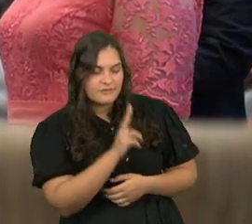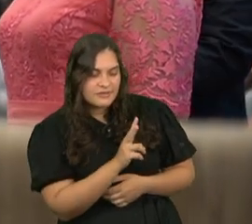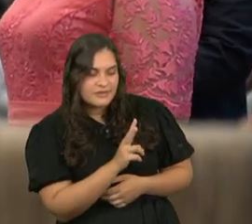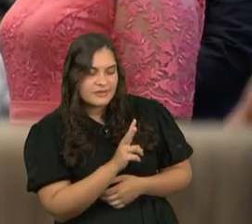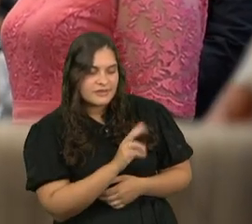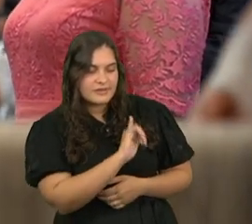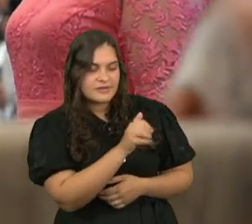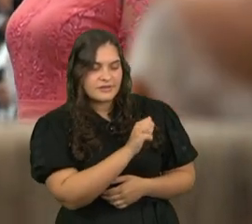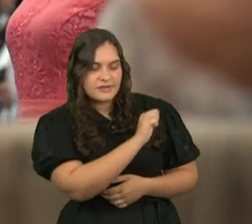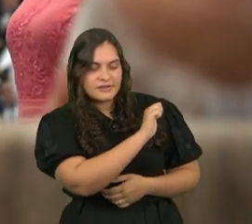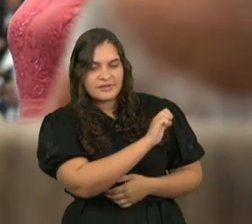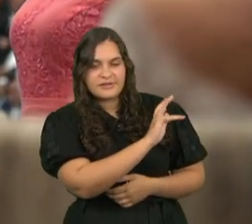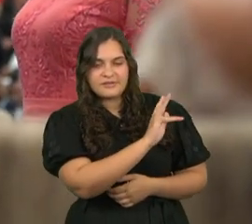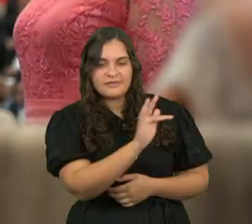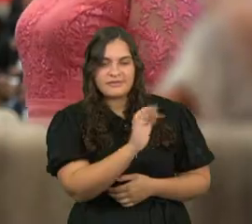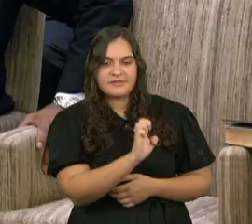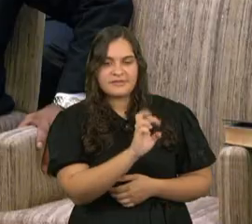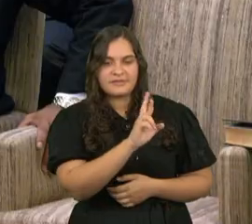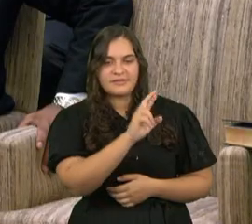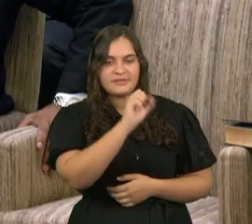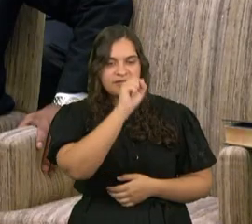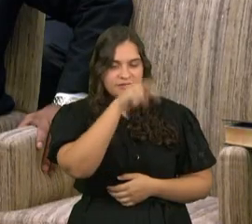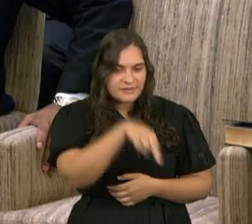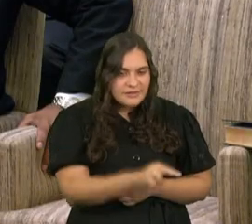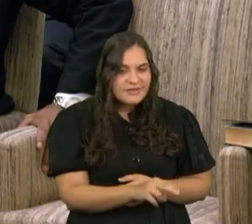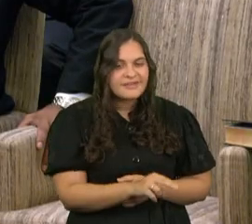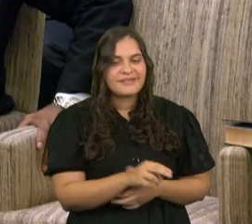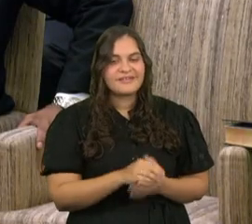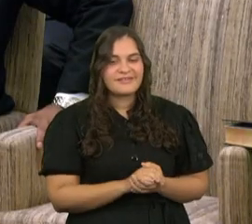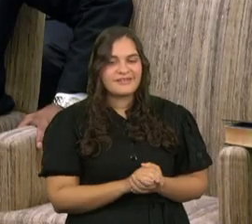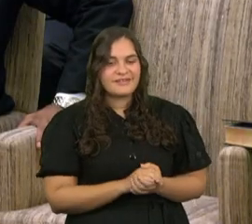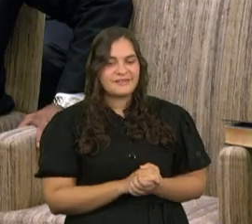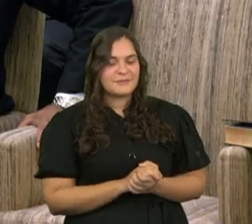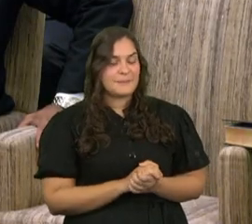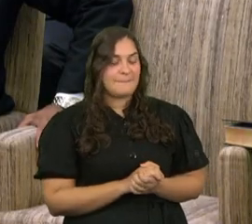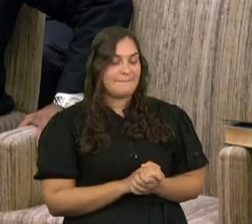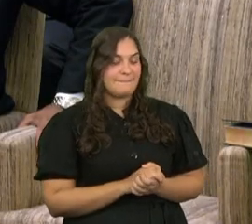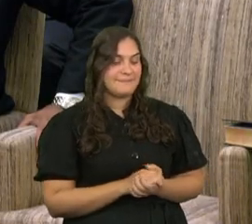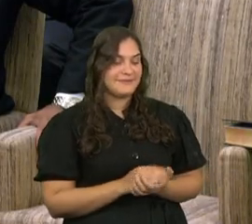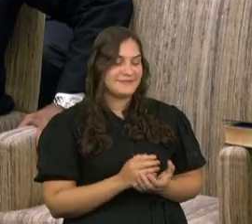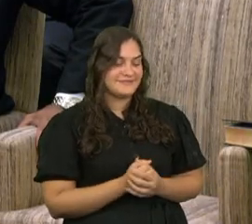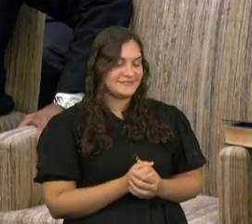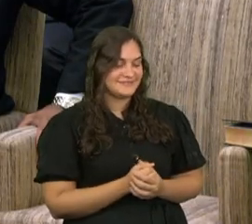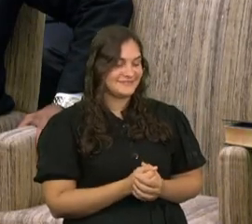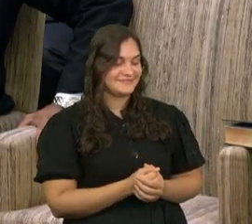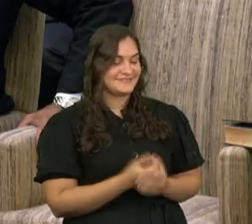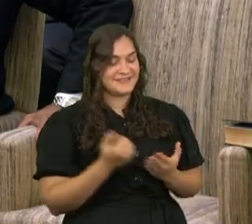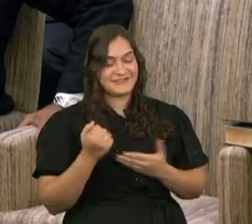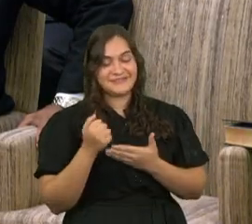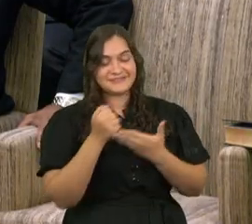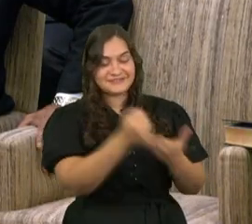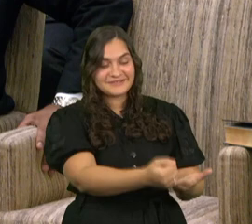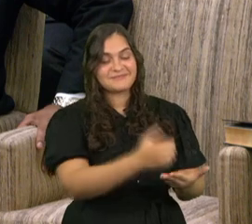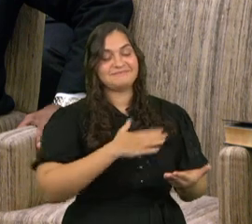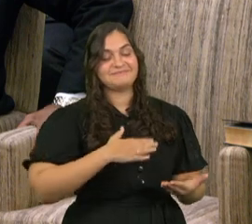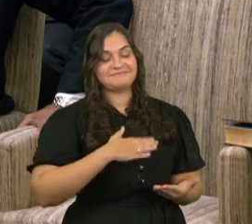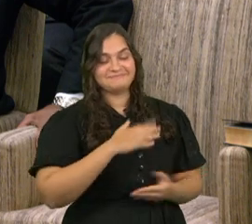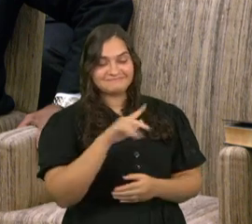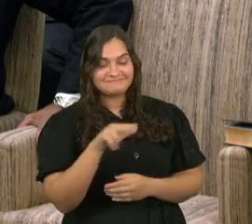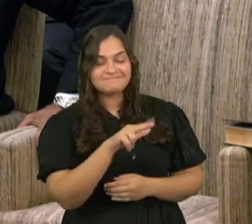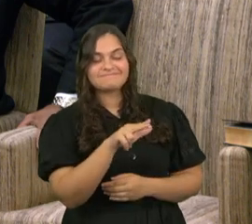Ia lá e começava a jogar o cocão e ganhava minhas bolinhas de gude tudinha para o meu irmão, meus irmãos. Esse era o senso de justiça que ele